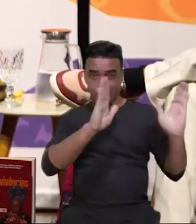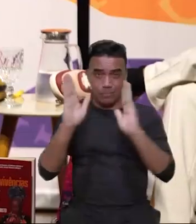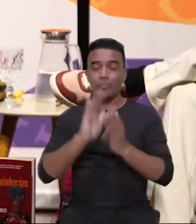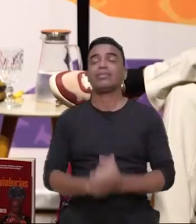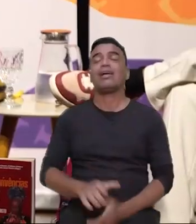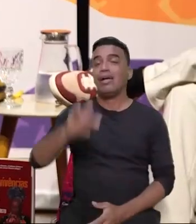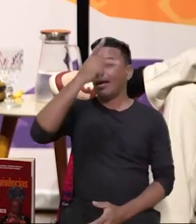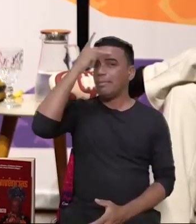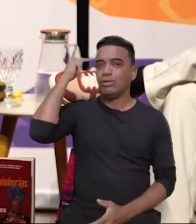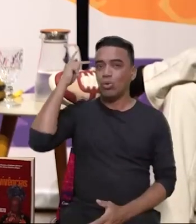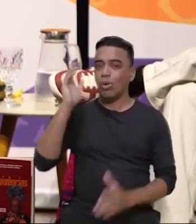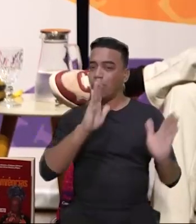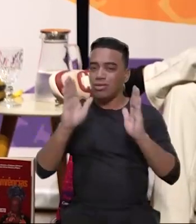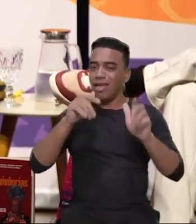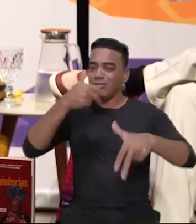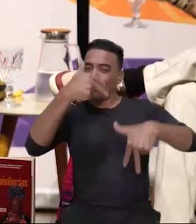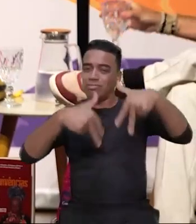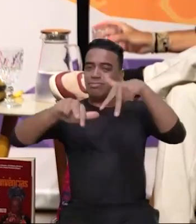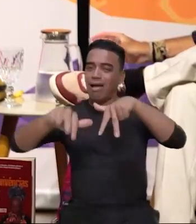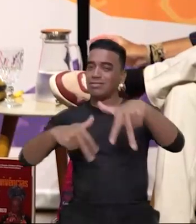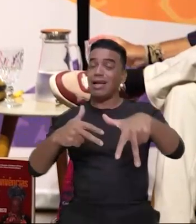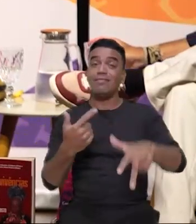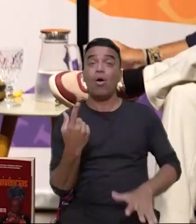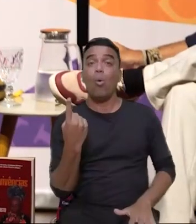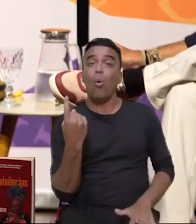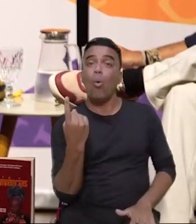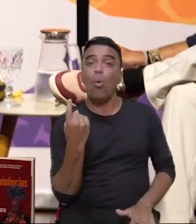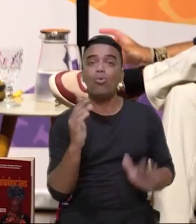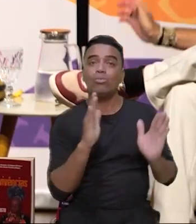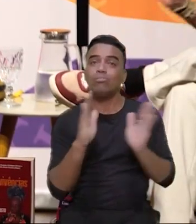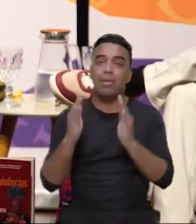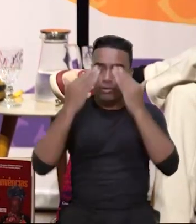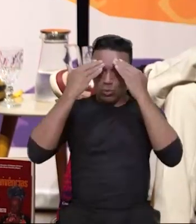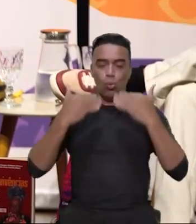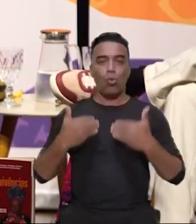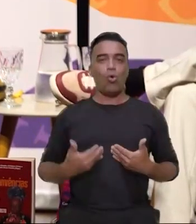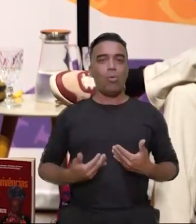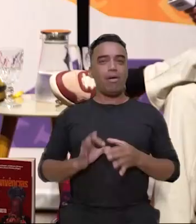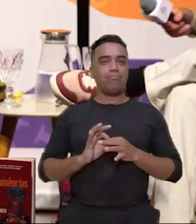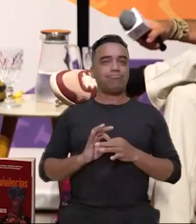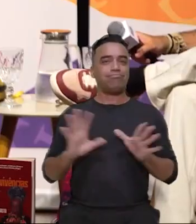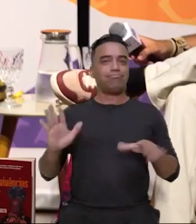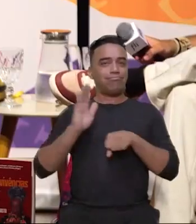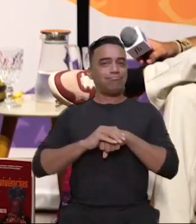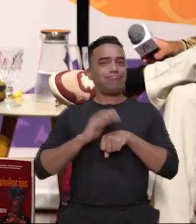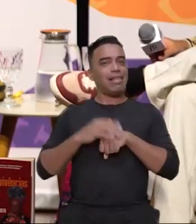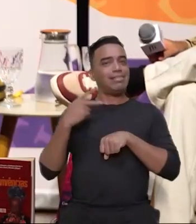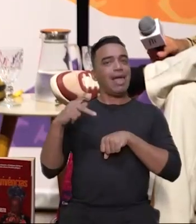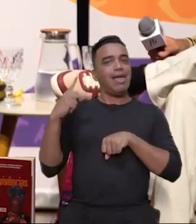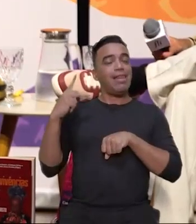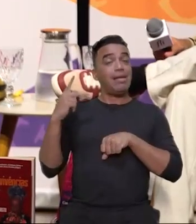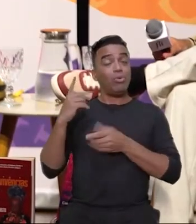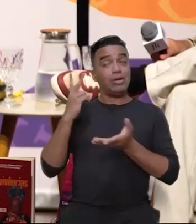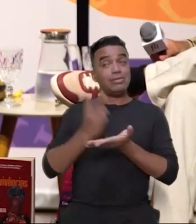sujeito dançava, era o único momento que o corpo era dele, porque o tempo